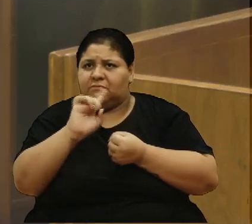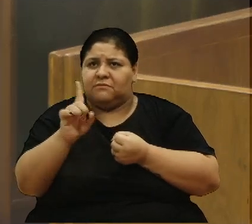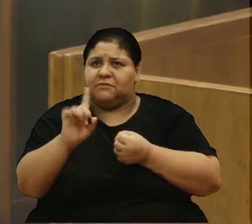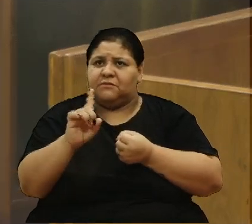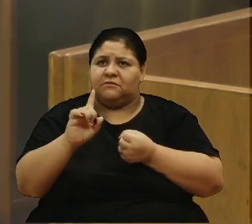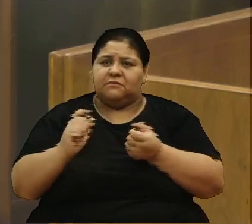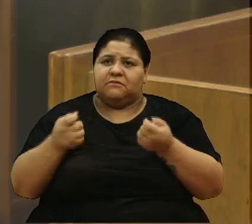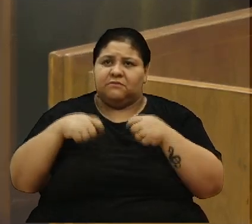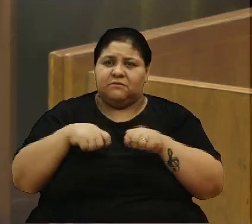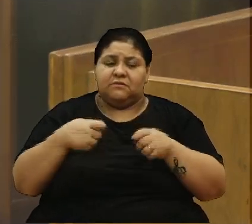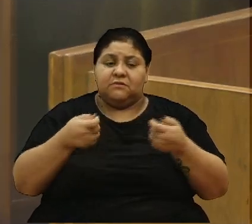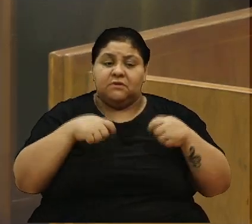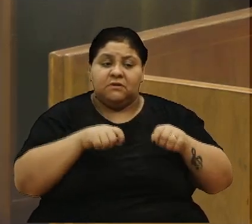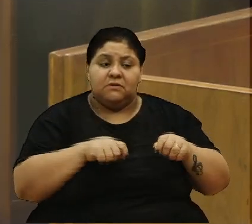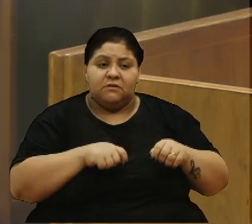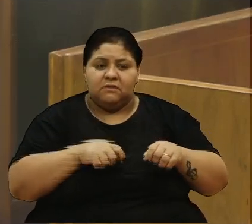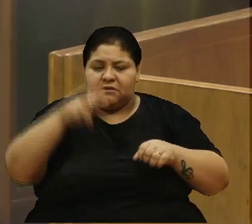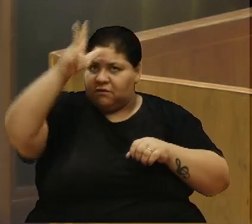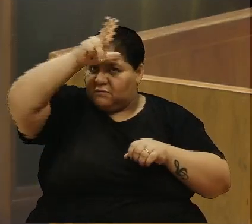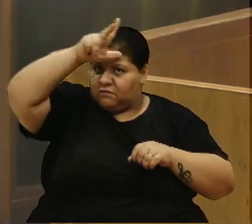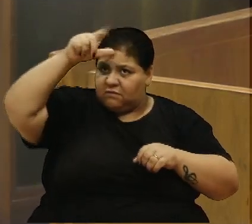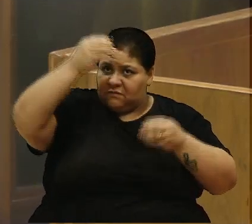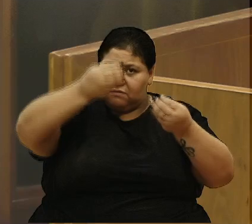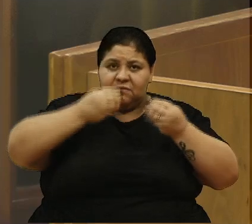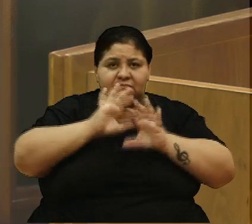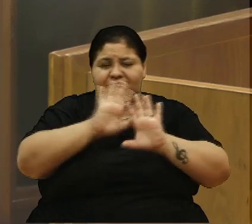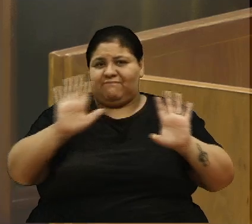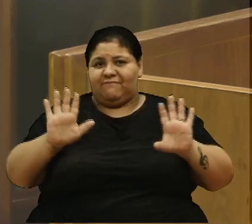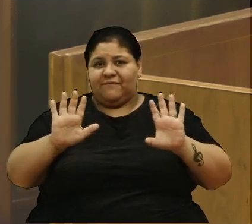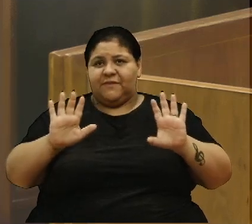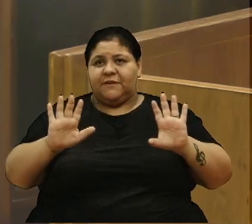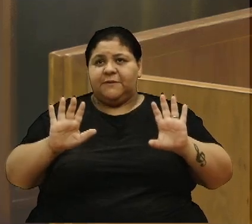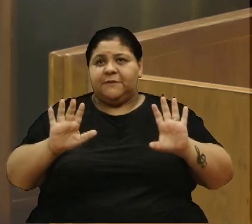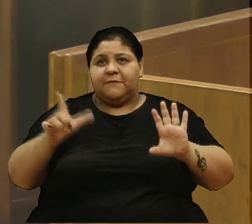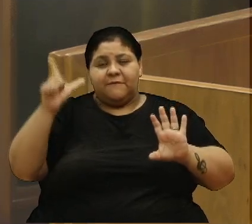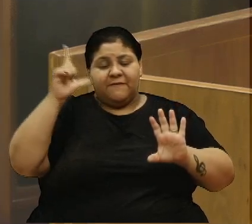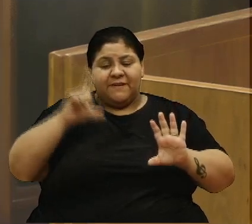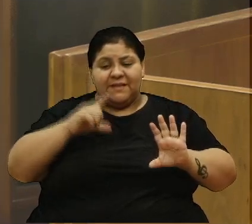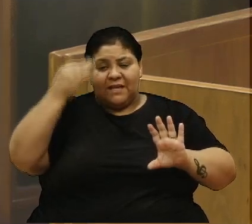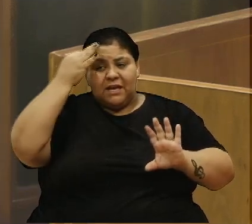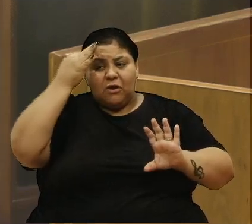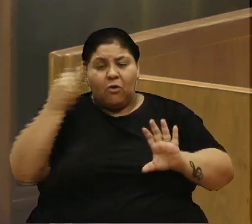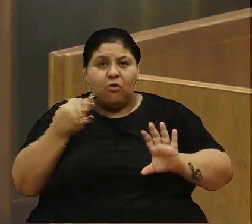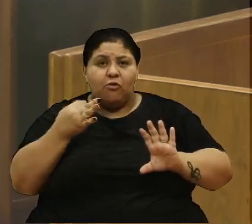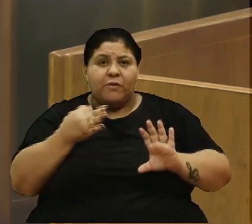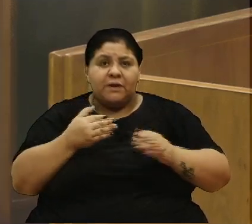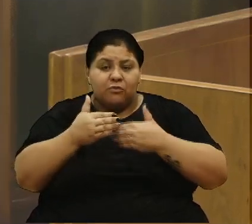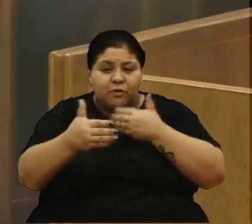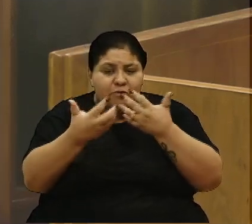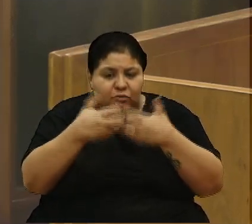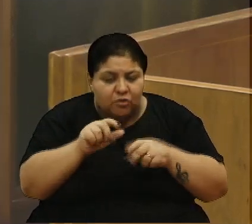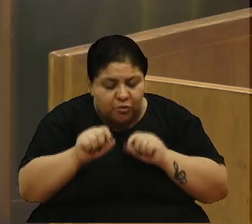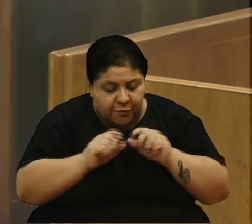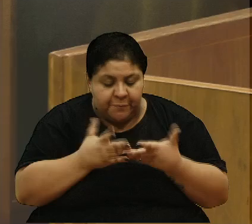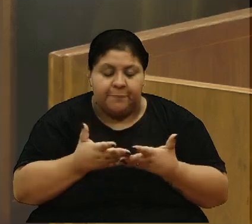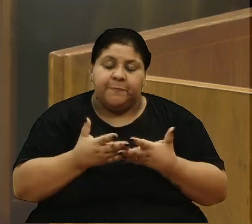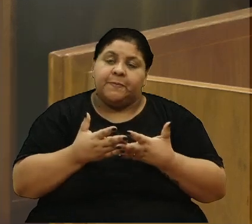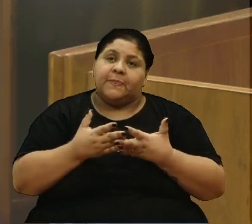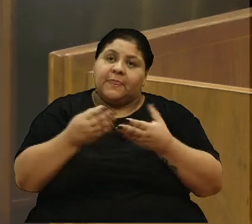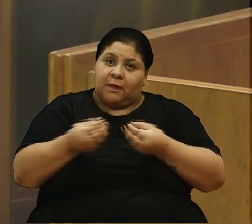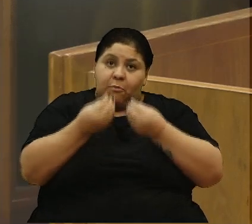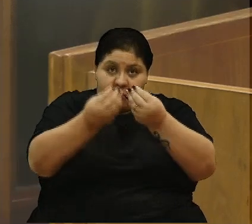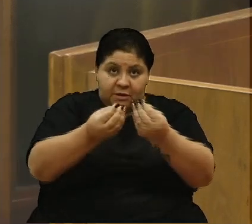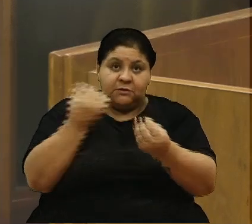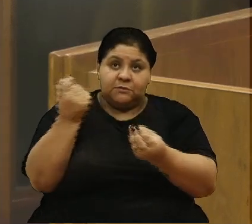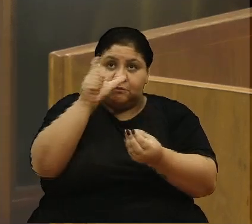o necessário. A gente precisa que as prefeituras tragam. A gente vai ter que entender durante o funcionamento como é que é. E para as doadoras,